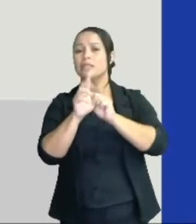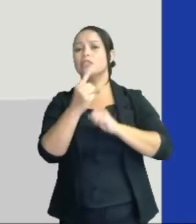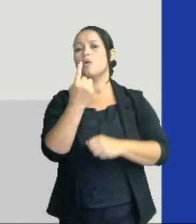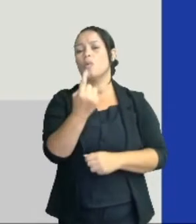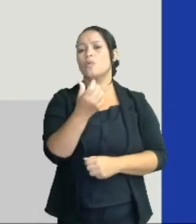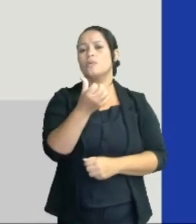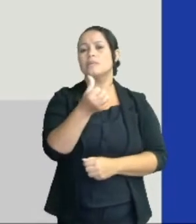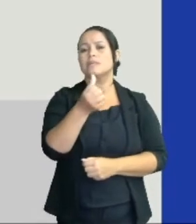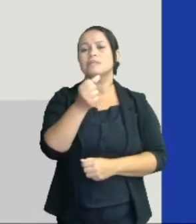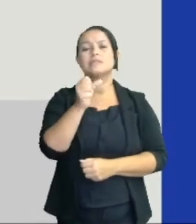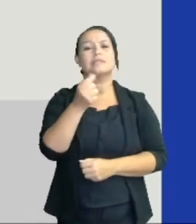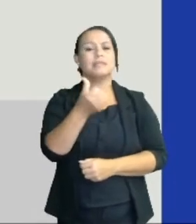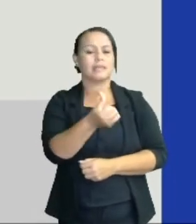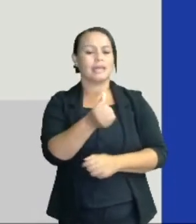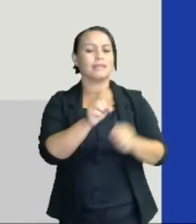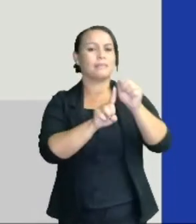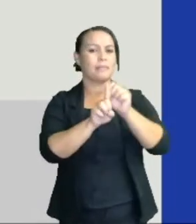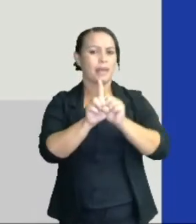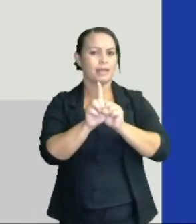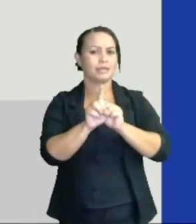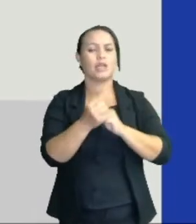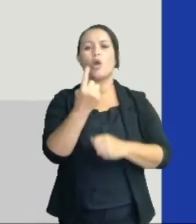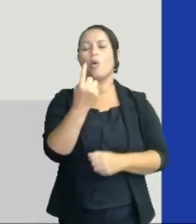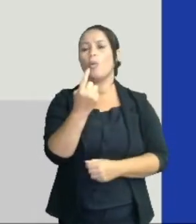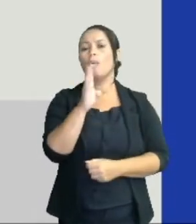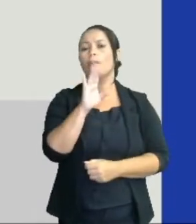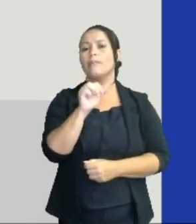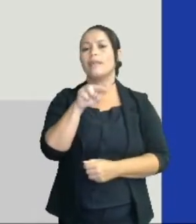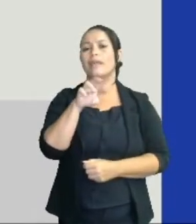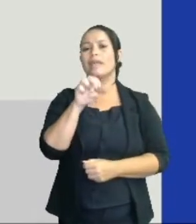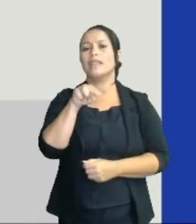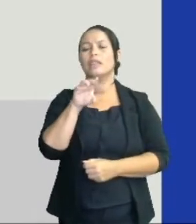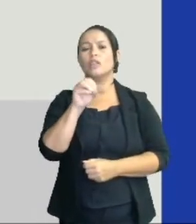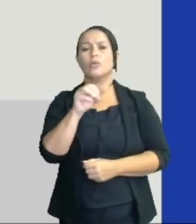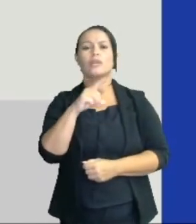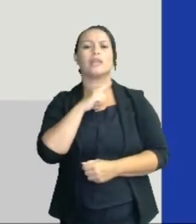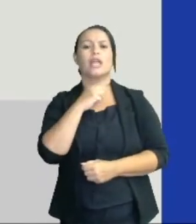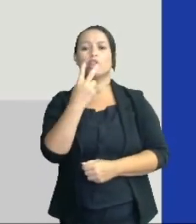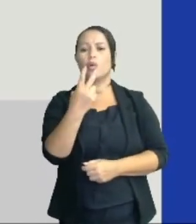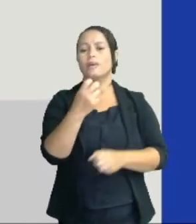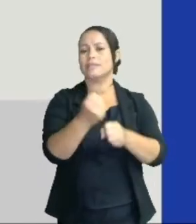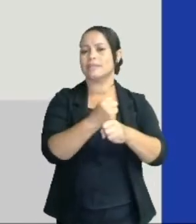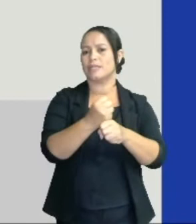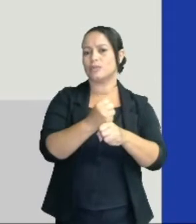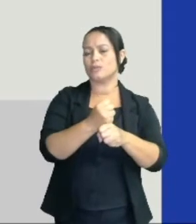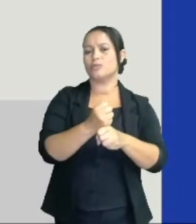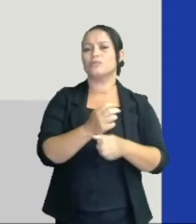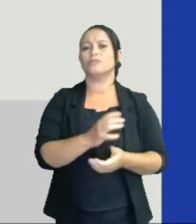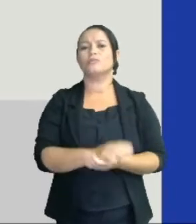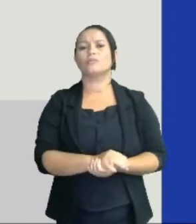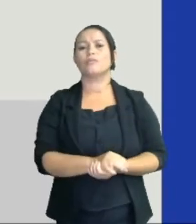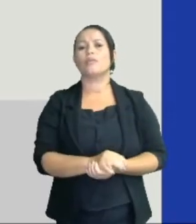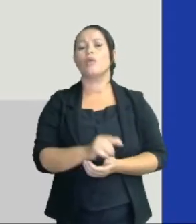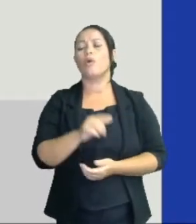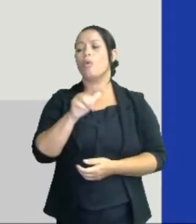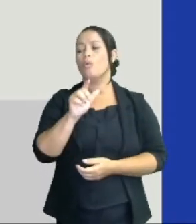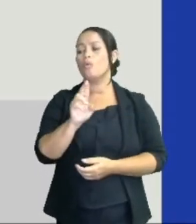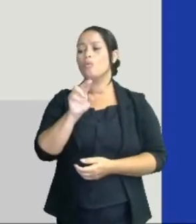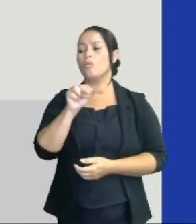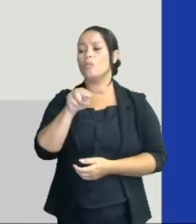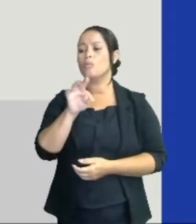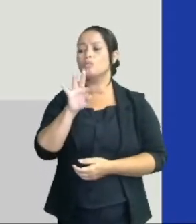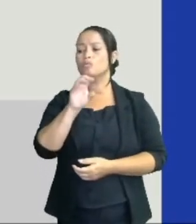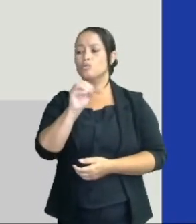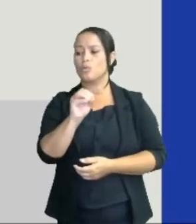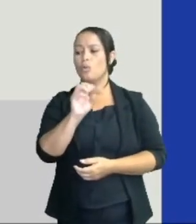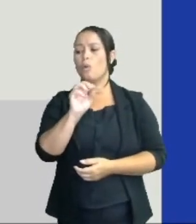6 meses. Um biênio tem 2 anos. Um lustro ou